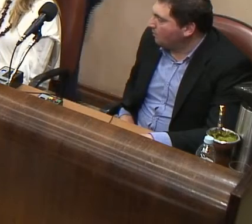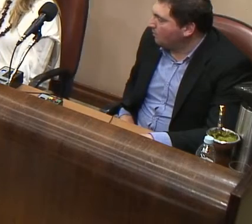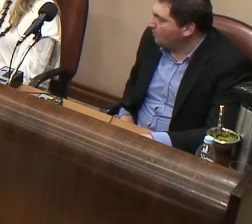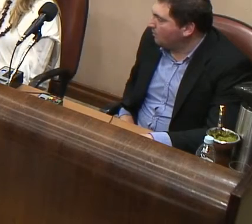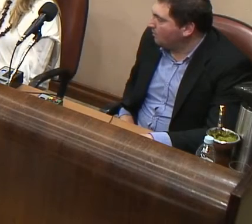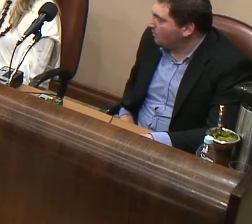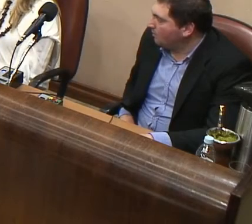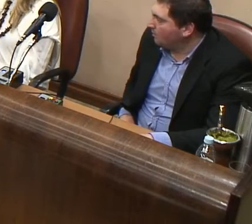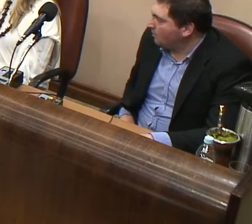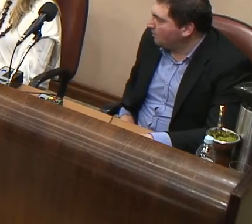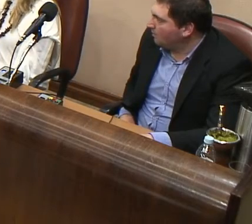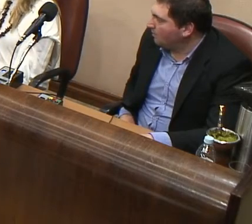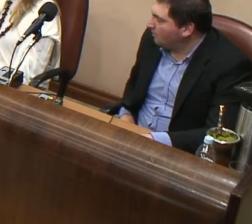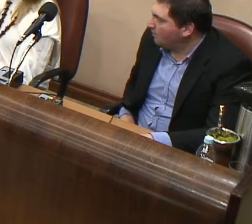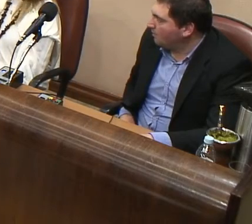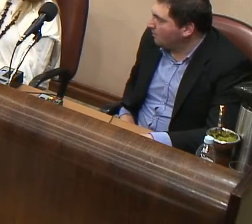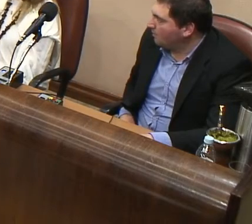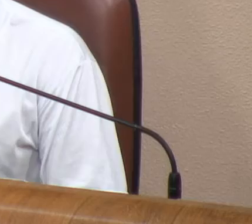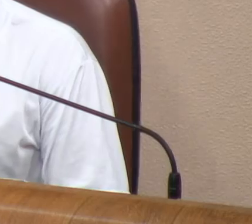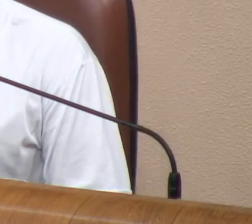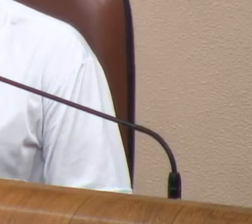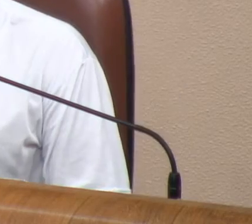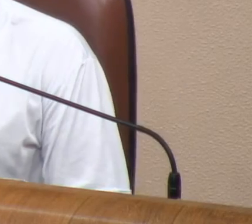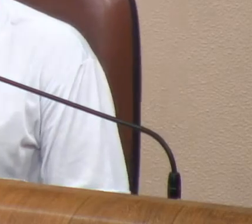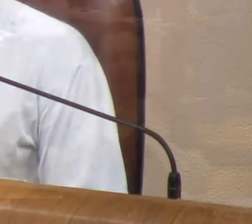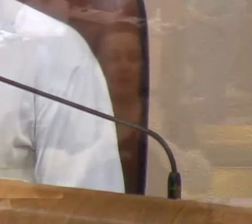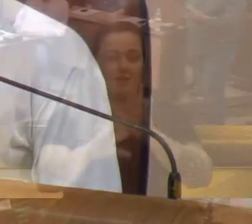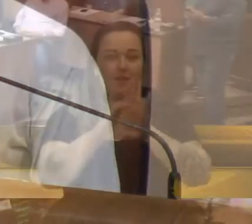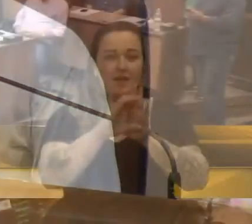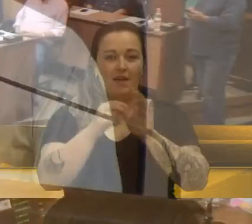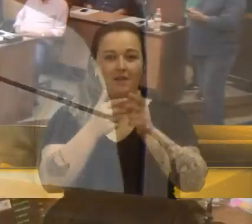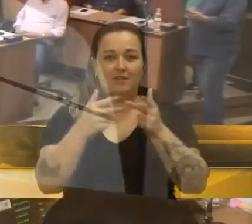A Carta Magna prevê ainda em capítulo específico a política urbana. Os